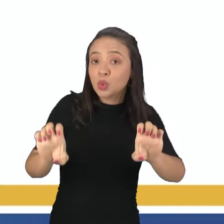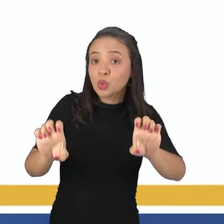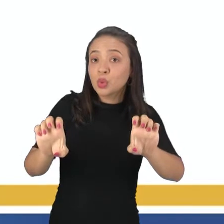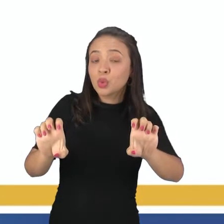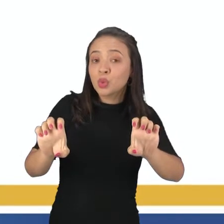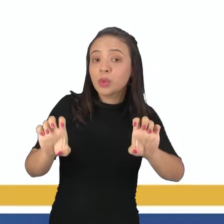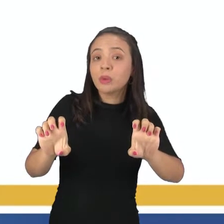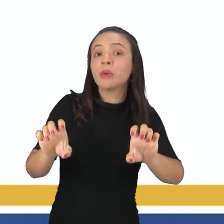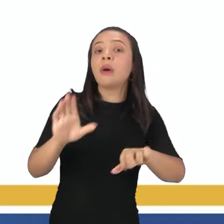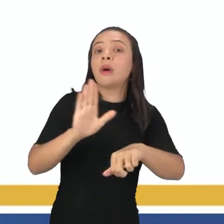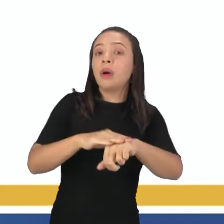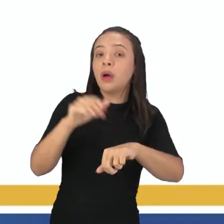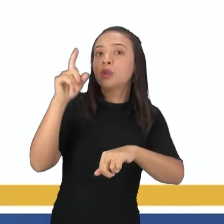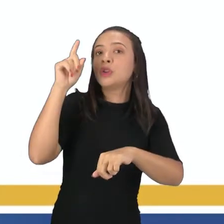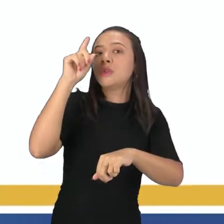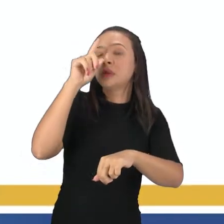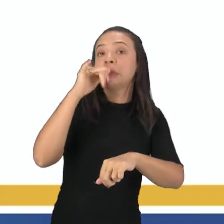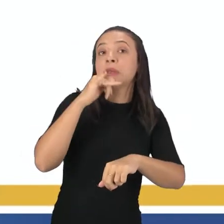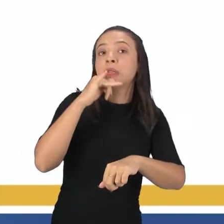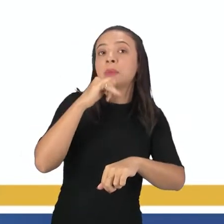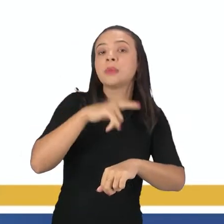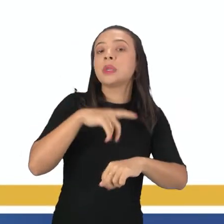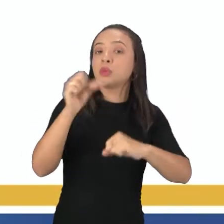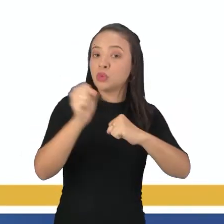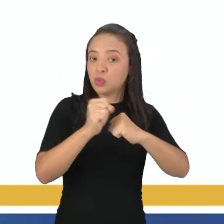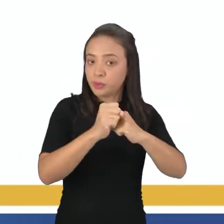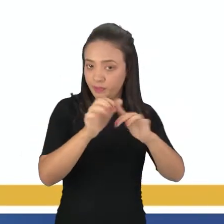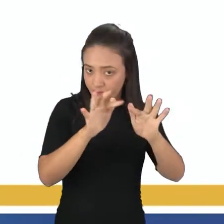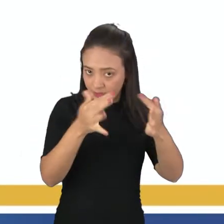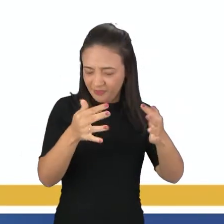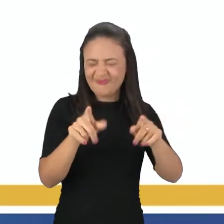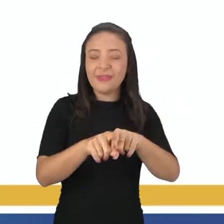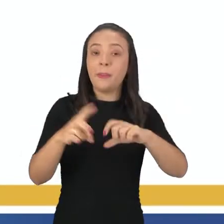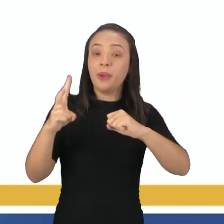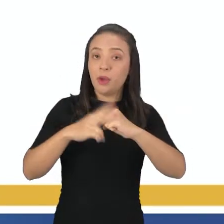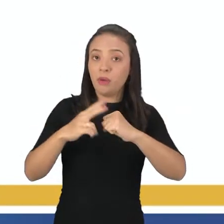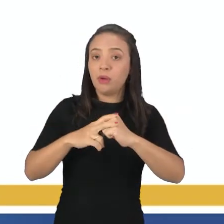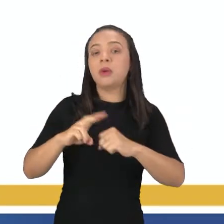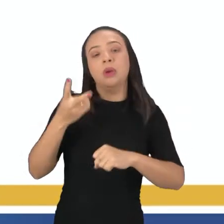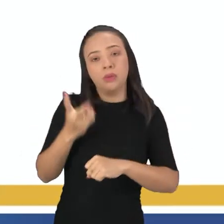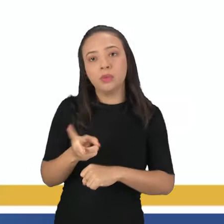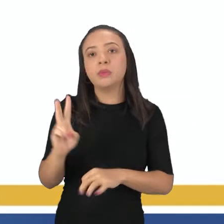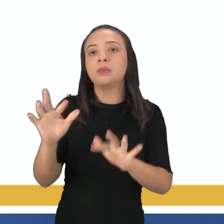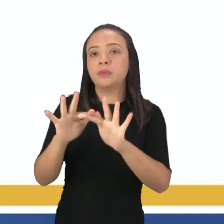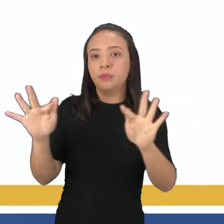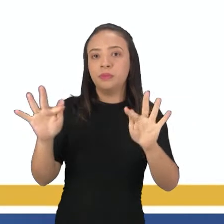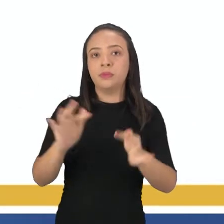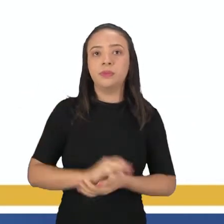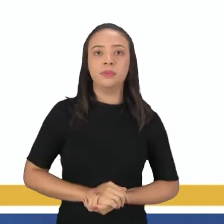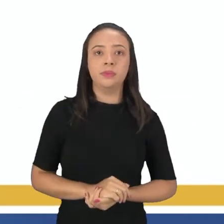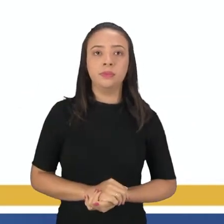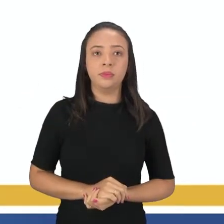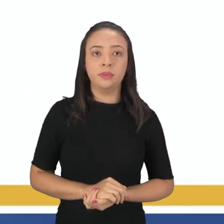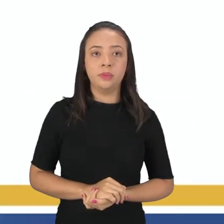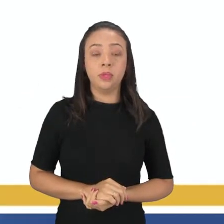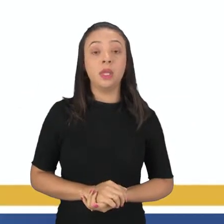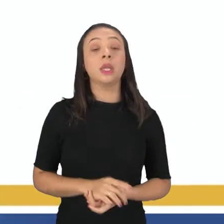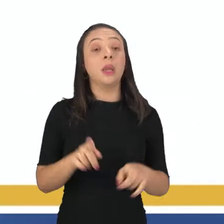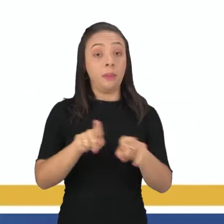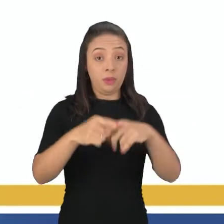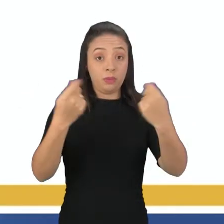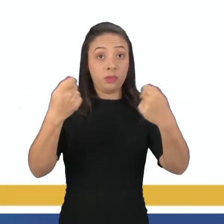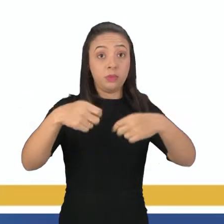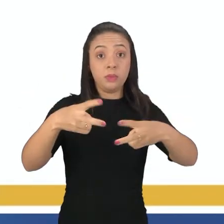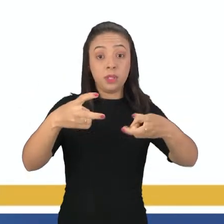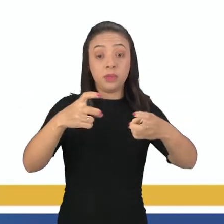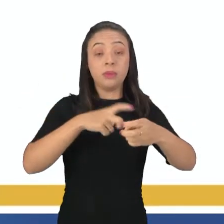mais complexas, como nós vamos ter um sujeito simples, o verbo e o complemento. E aí nós vamos verificar